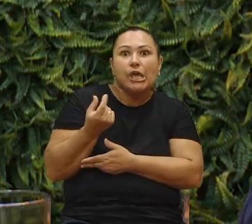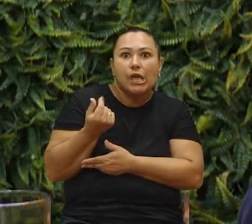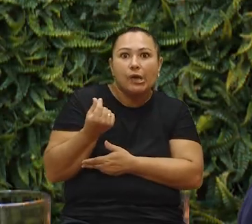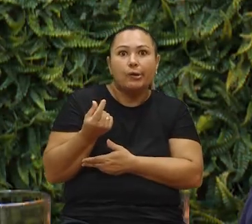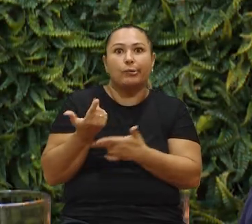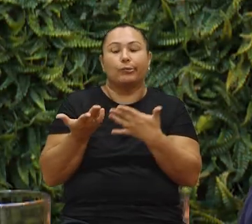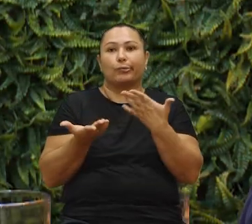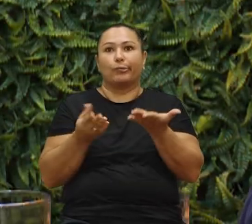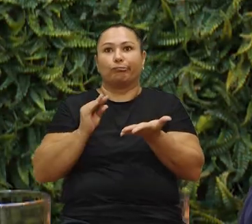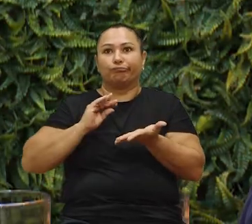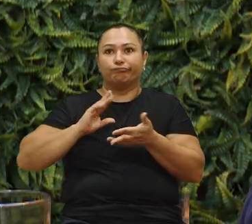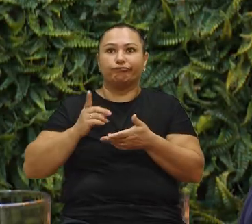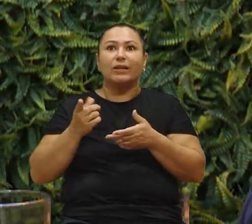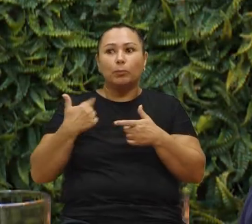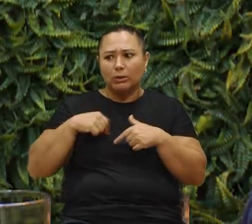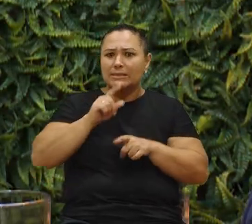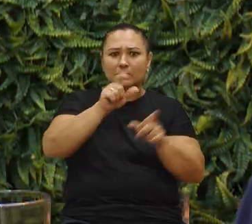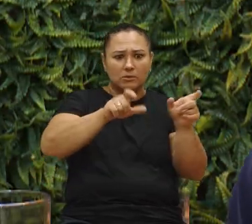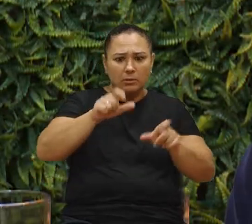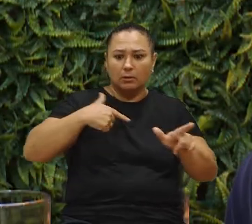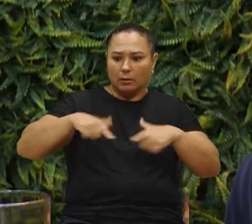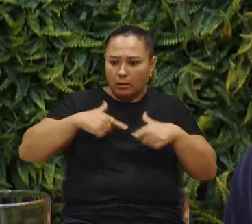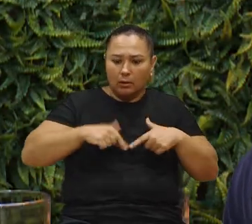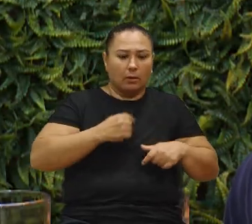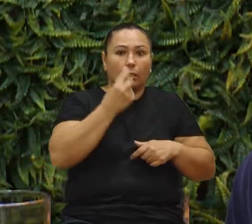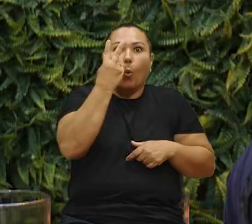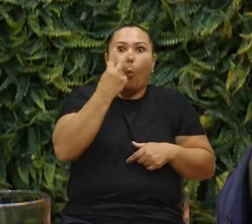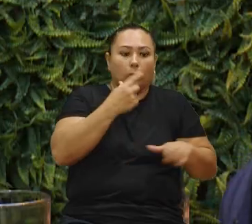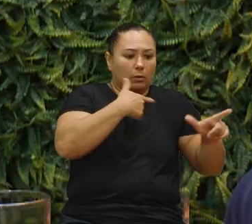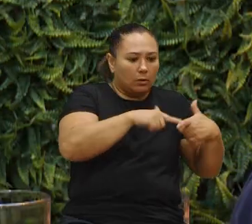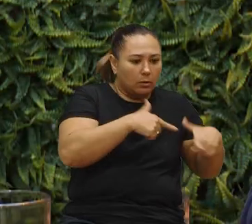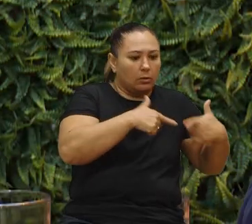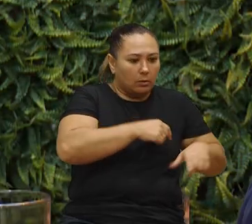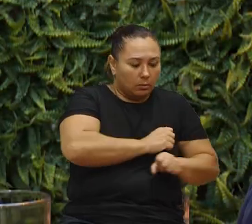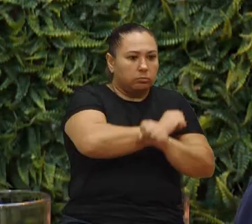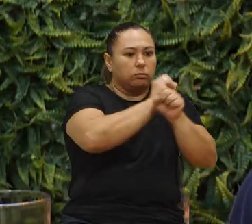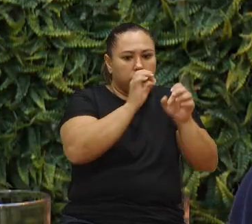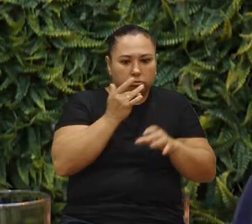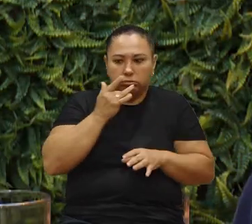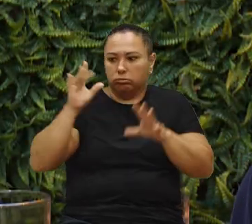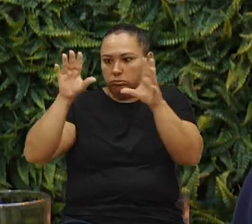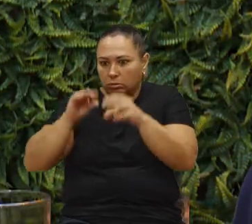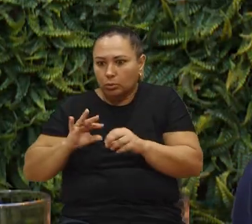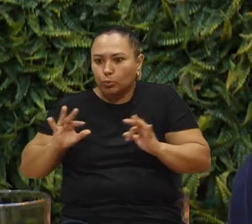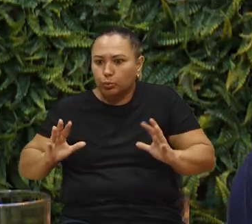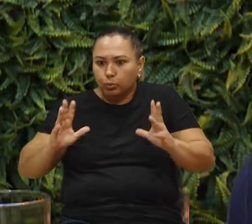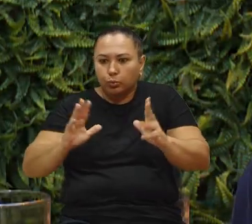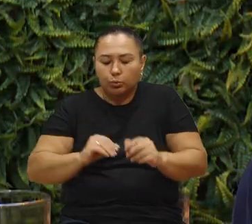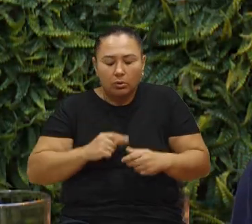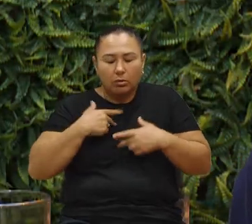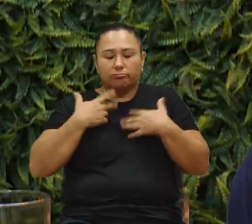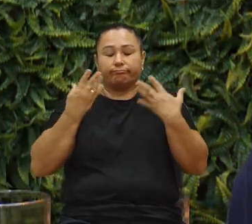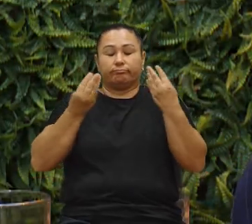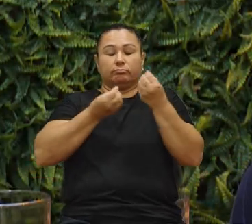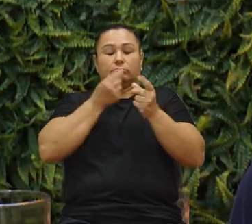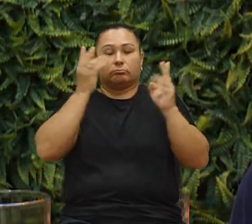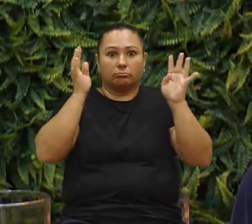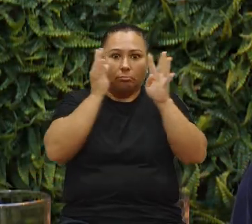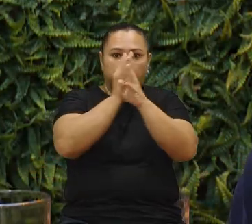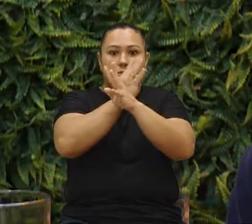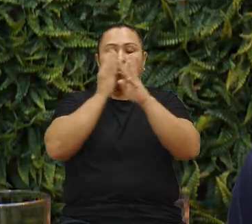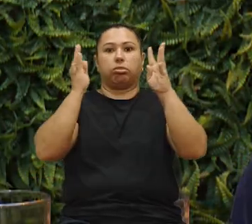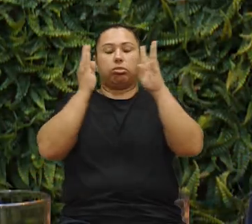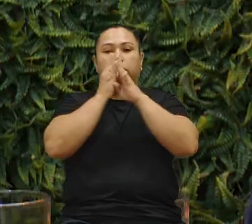dinheiro, aspectos econômicos, né? Muitas pessoas trabalhando em 2 empregos. Então, tudo isso fratura a tua